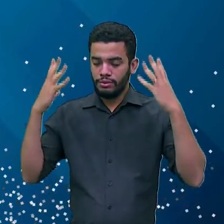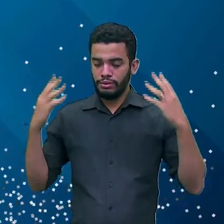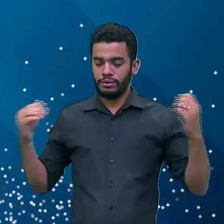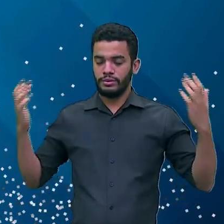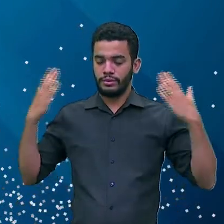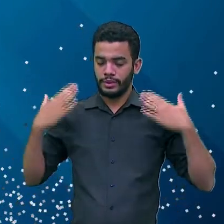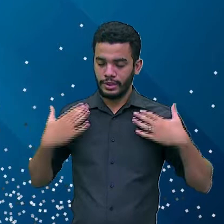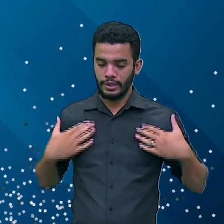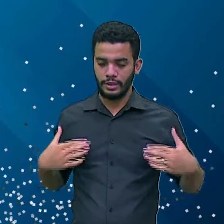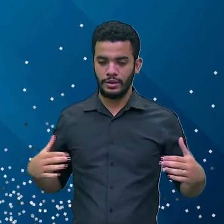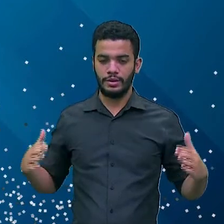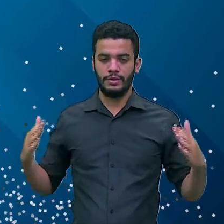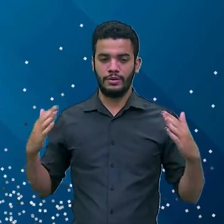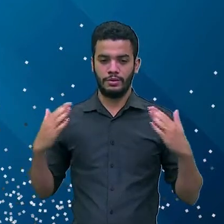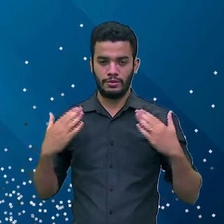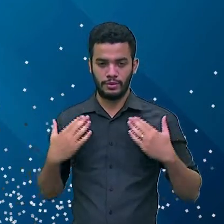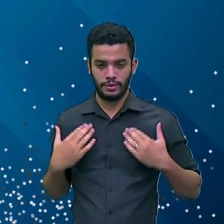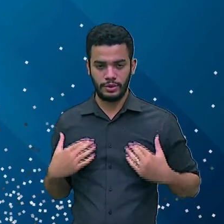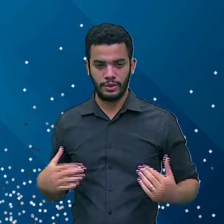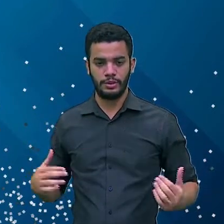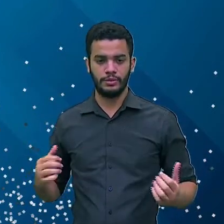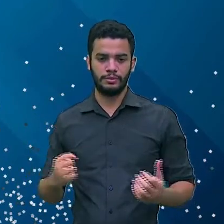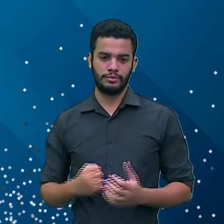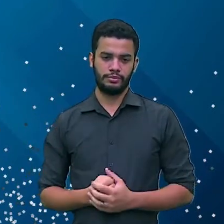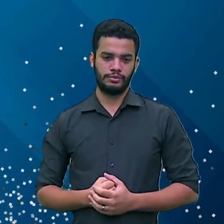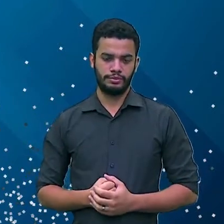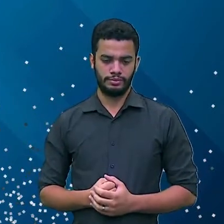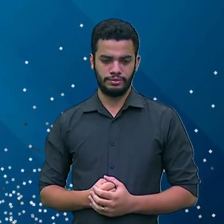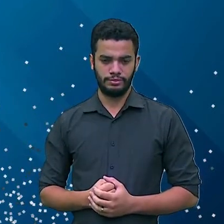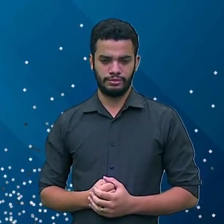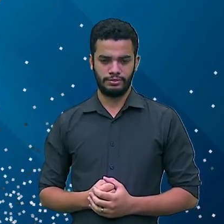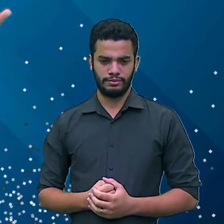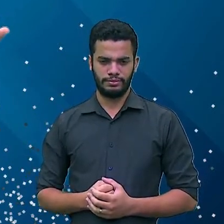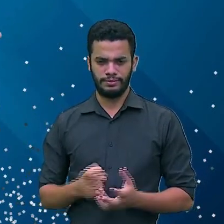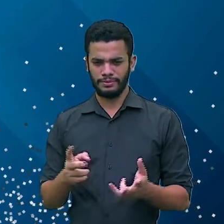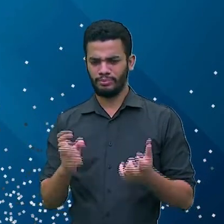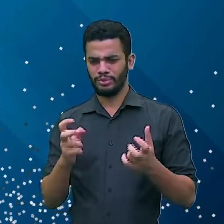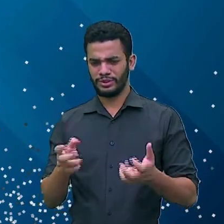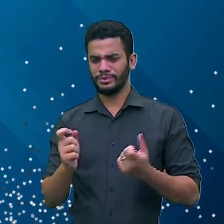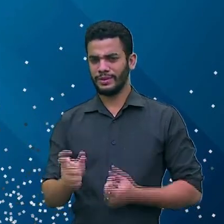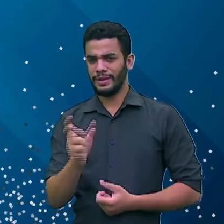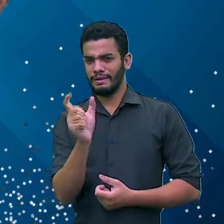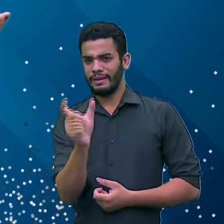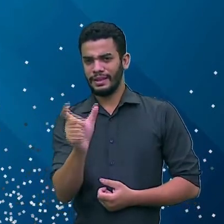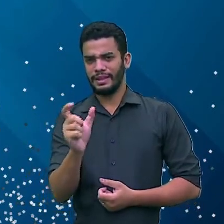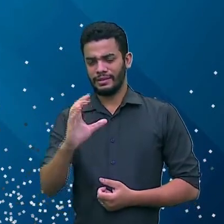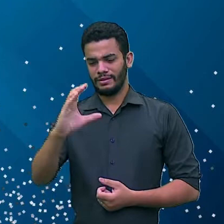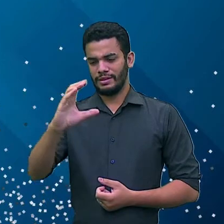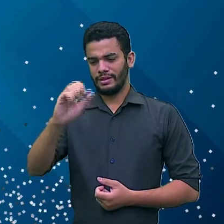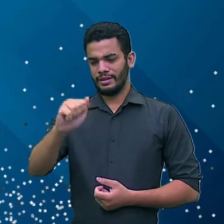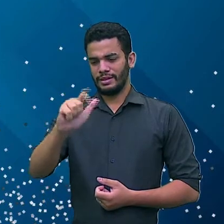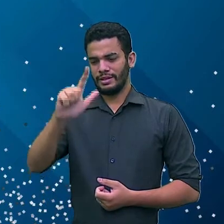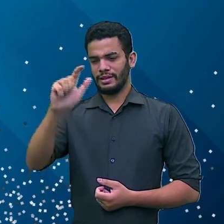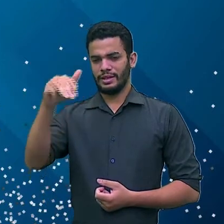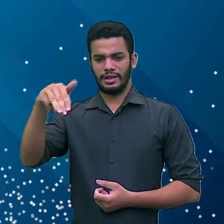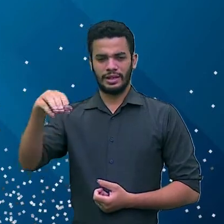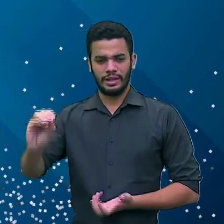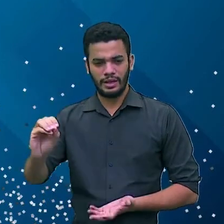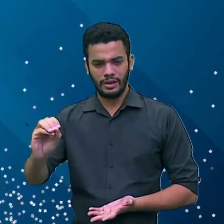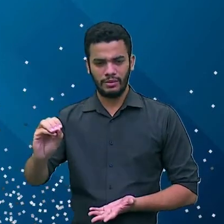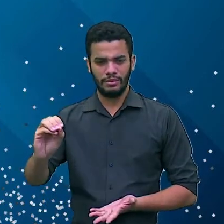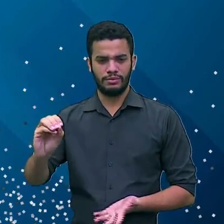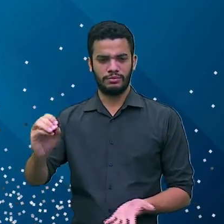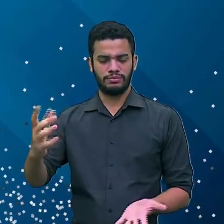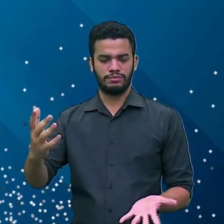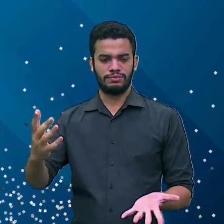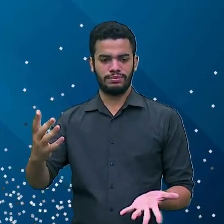estar aí. Eles têm uma relação, ele serve como ligação para o sujeito, que é professor, e